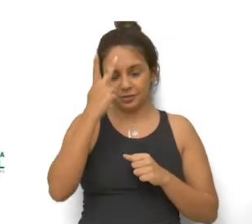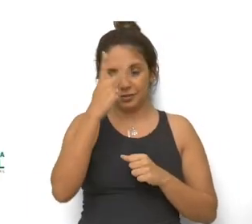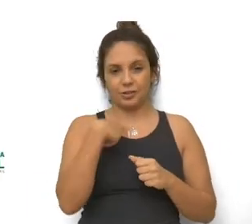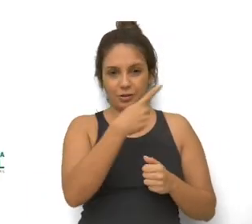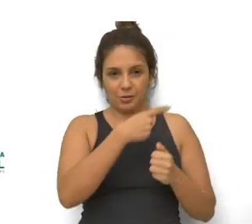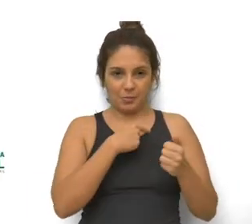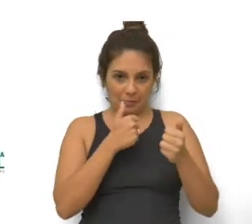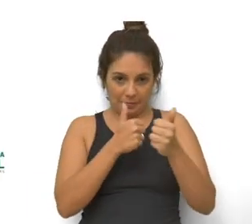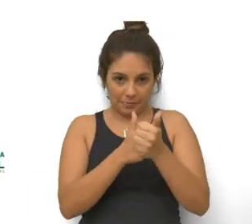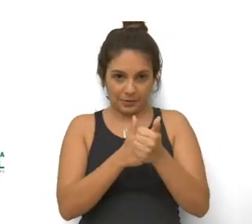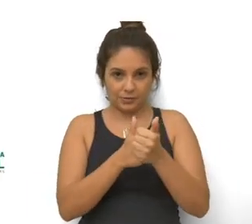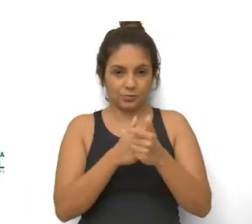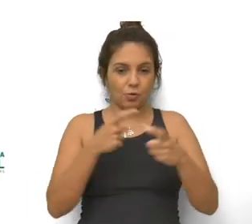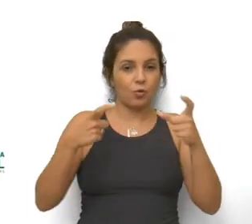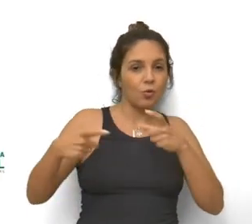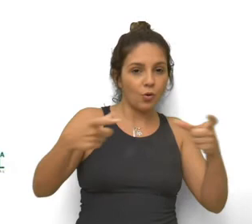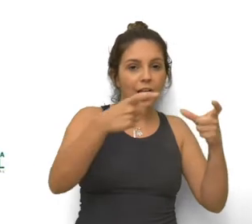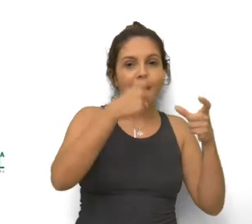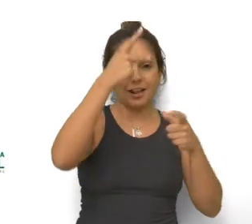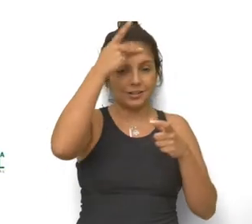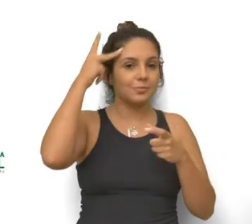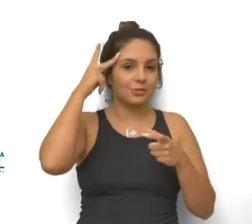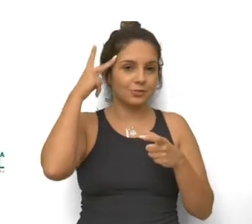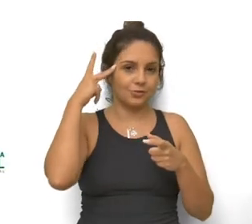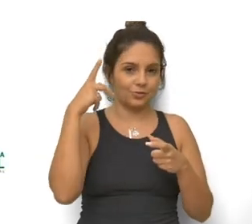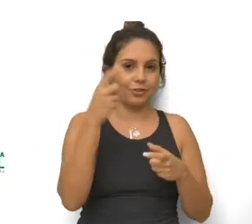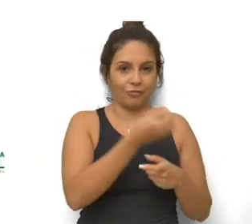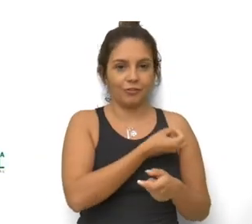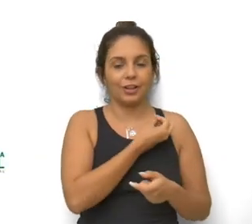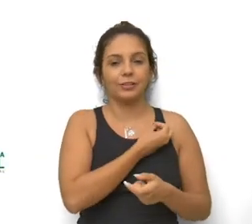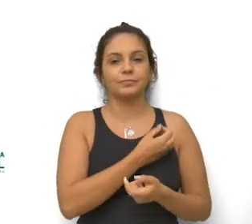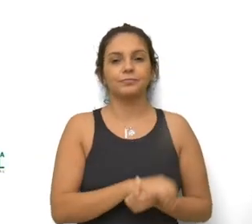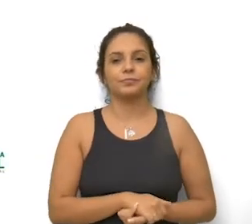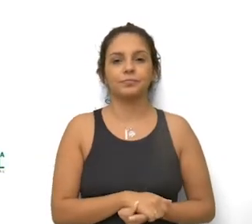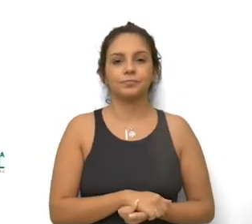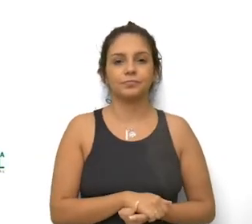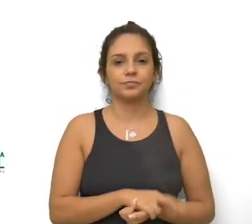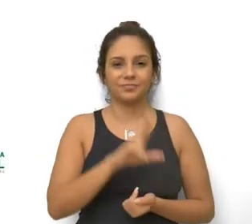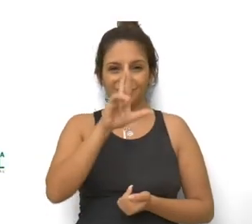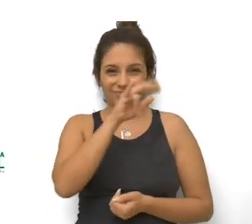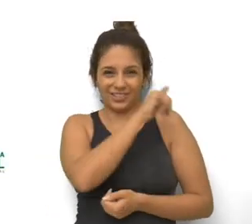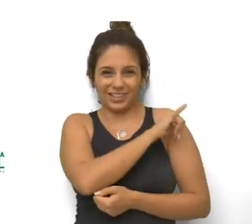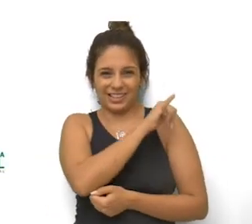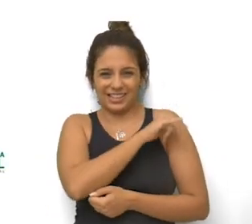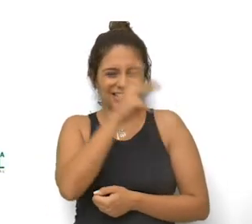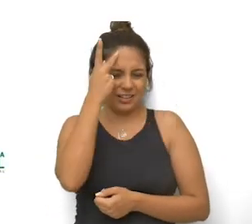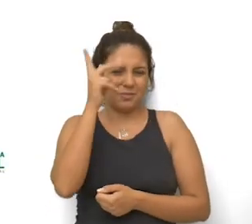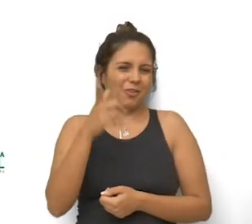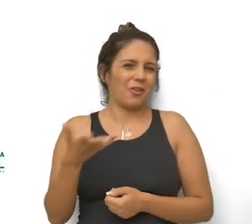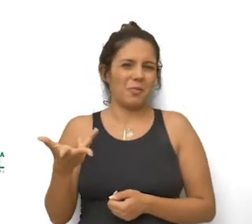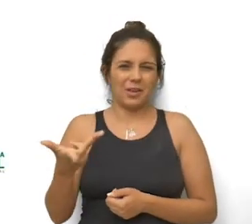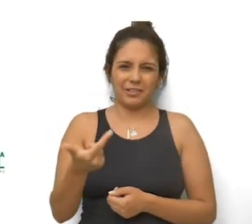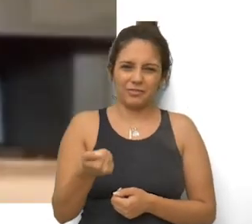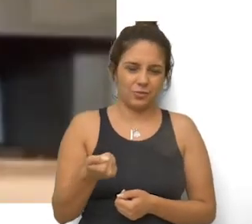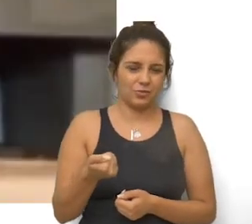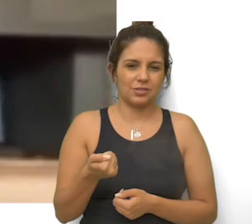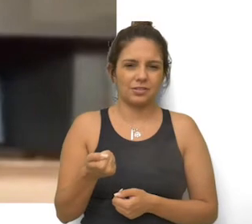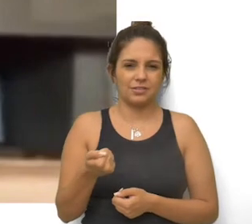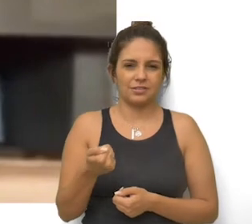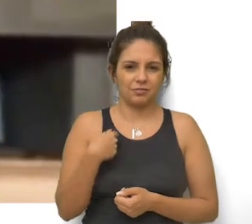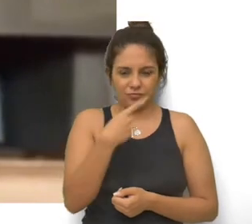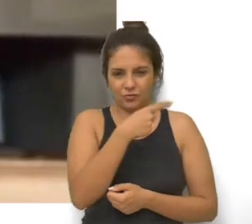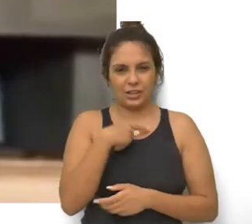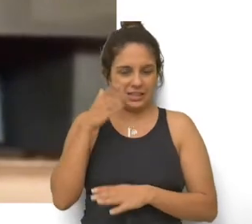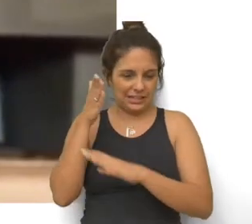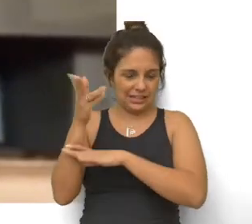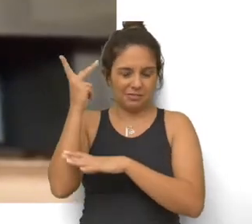proximidade dos lugares e das pessoas com que ela viveu, né? A estreia do Rio, a São Paulo foi maravilhoso, sempre a peça deu